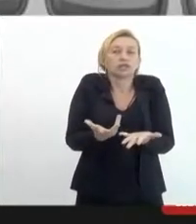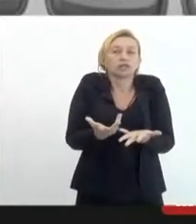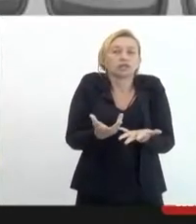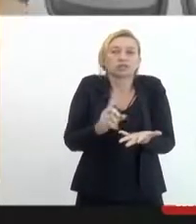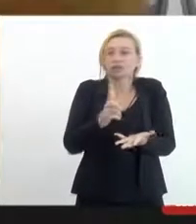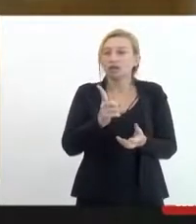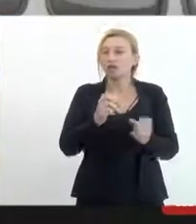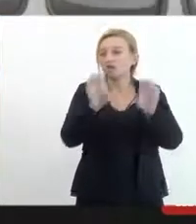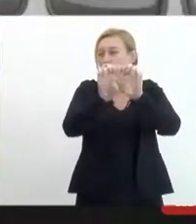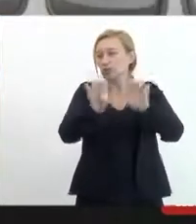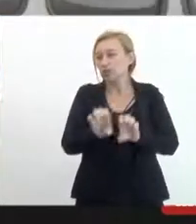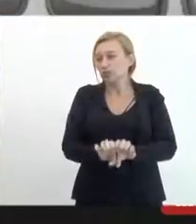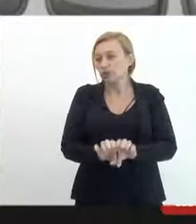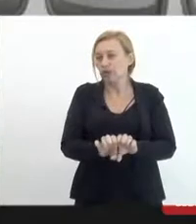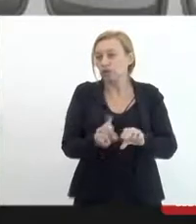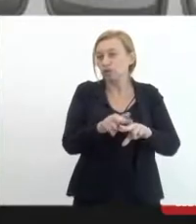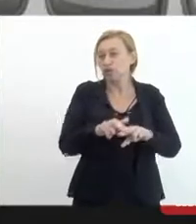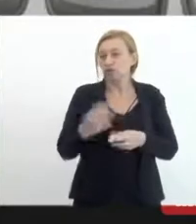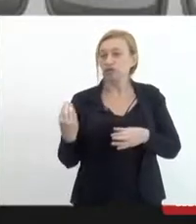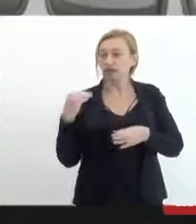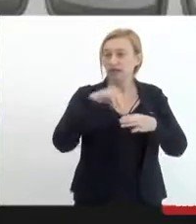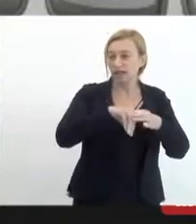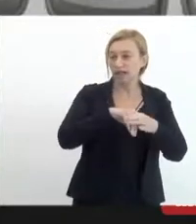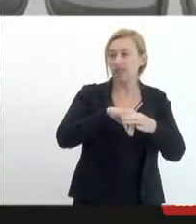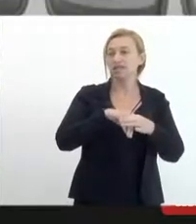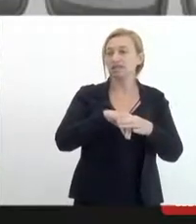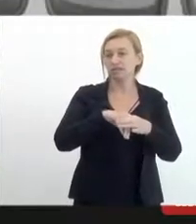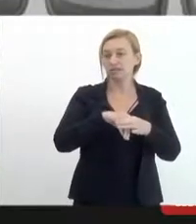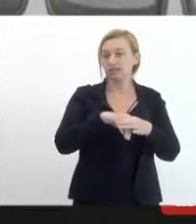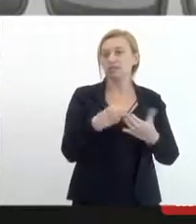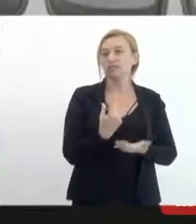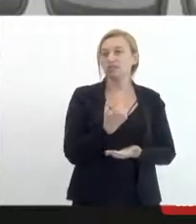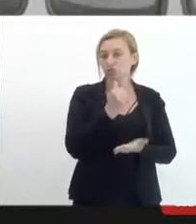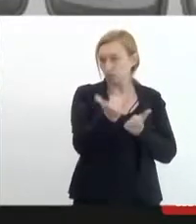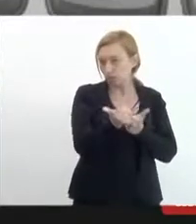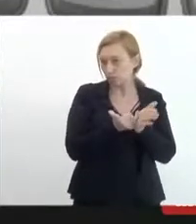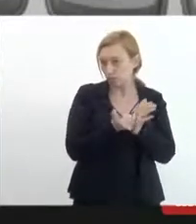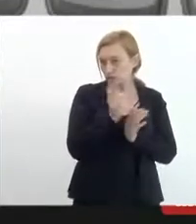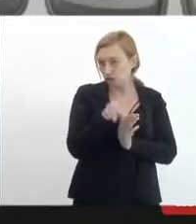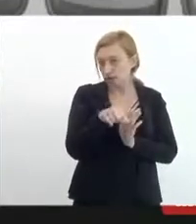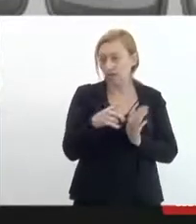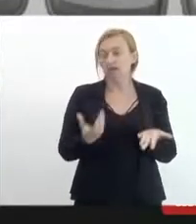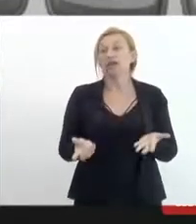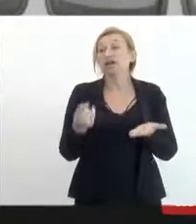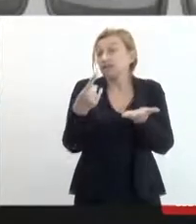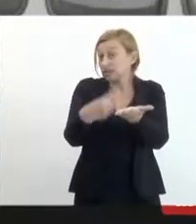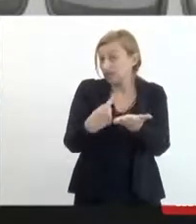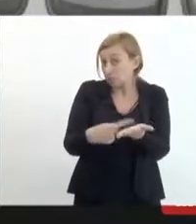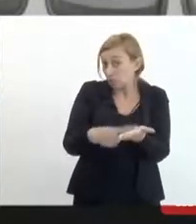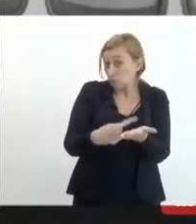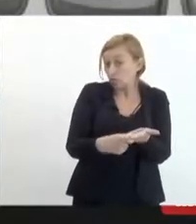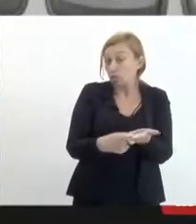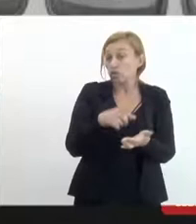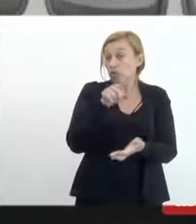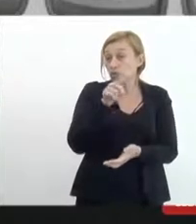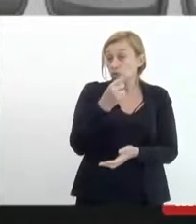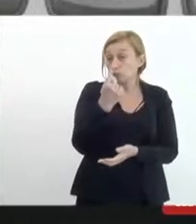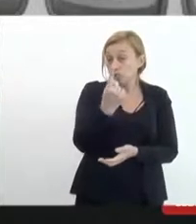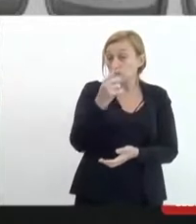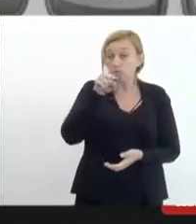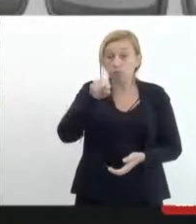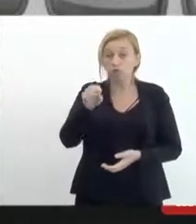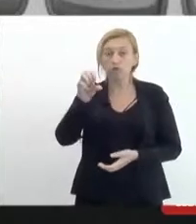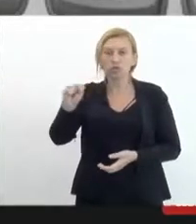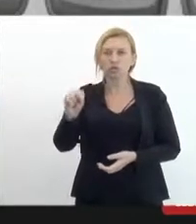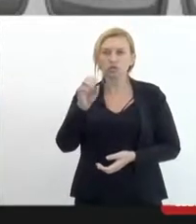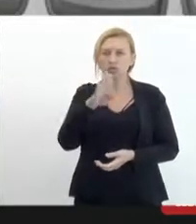desestruturadas em razão de acréscimos na carga imposta, né? Esse acordo mencionado de 1,8 bi, realizado no